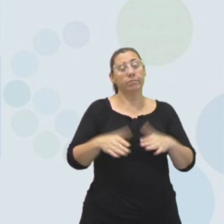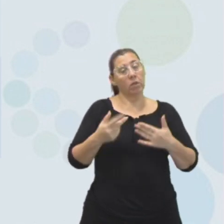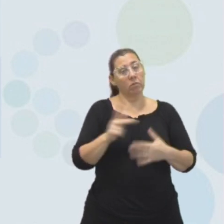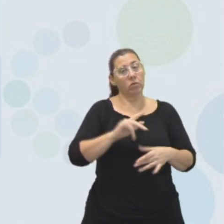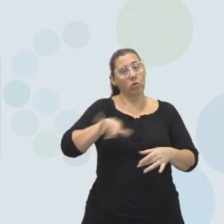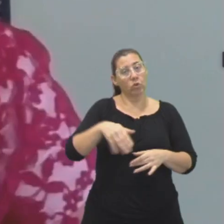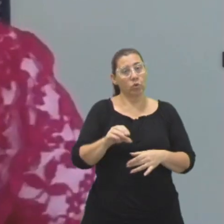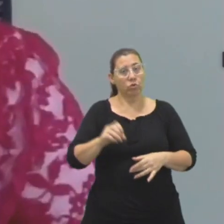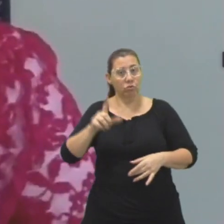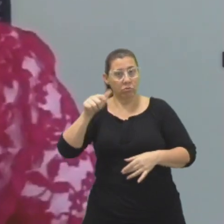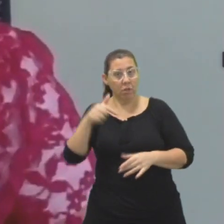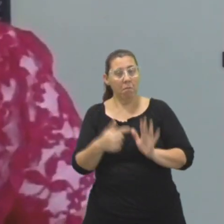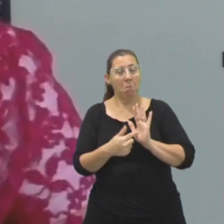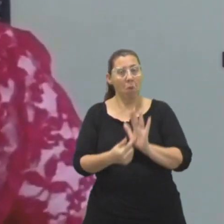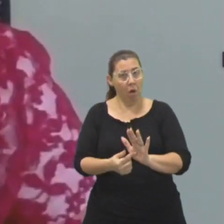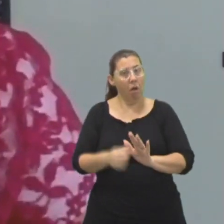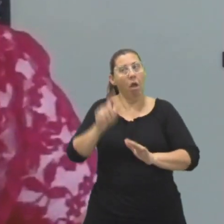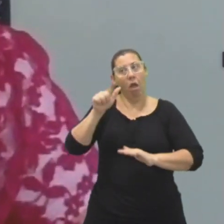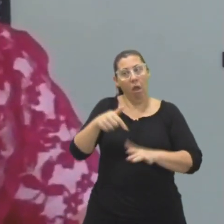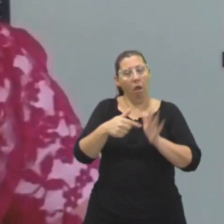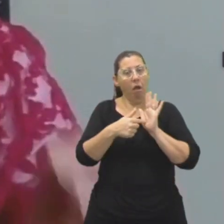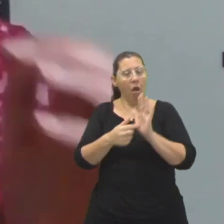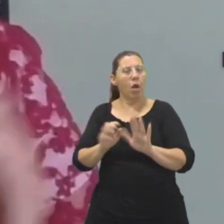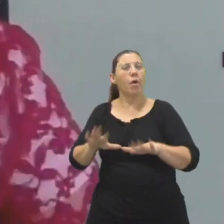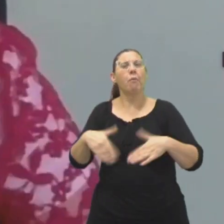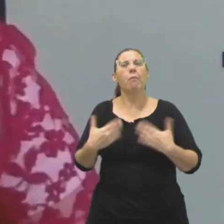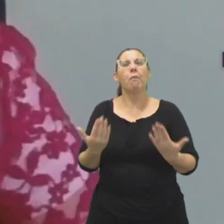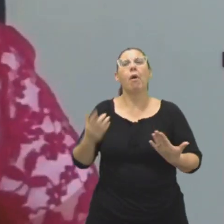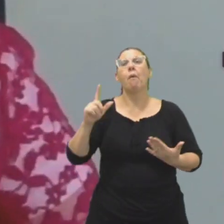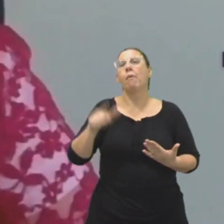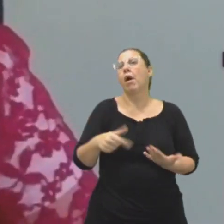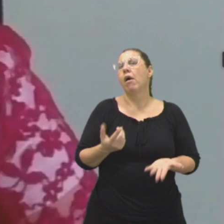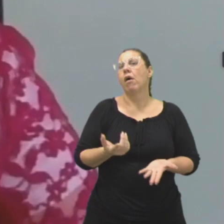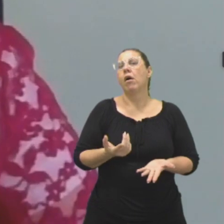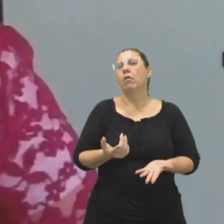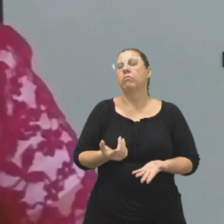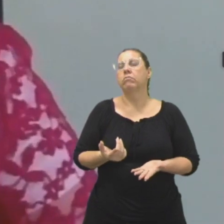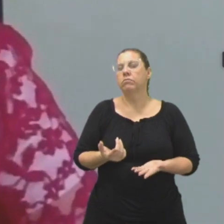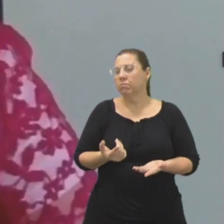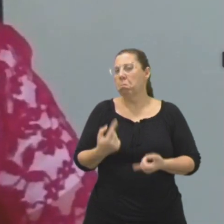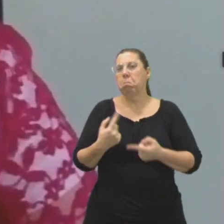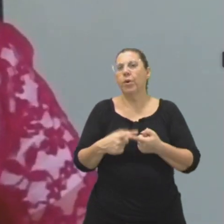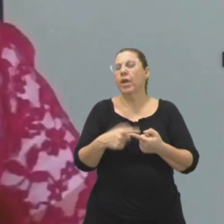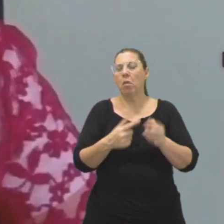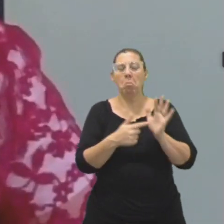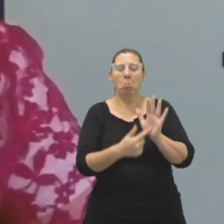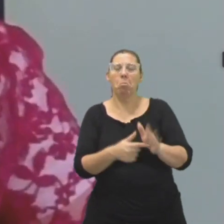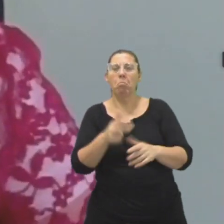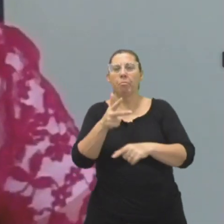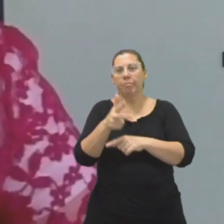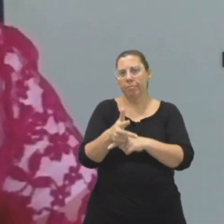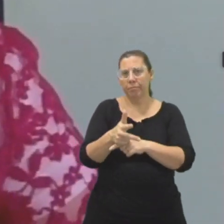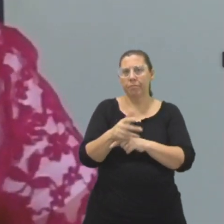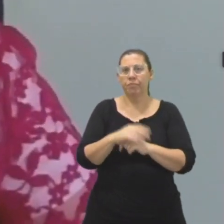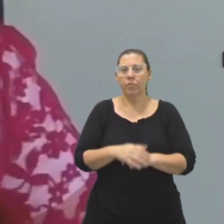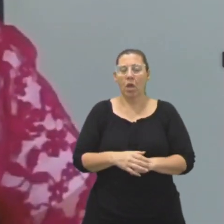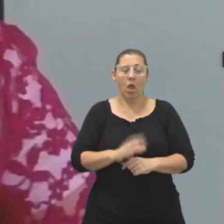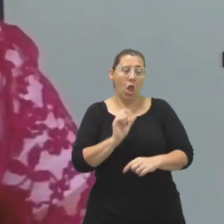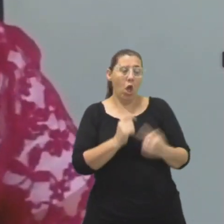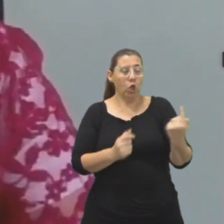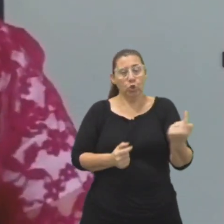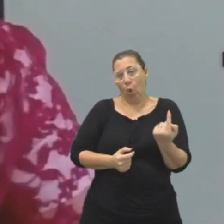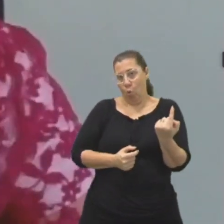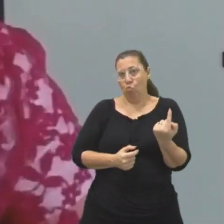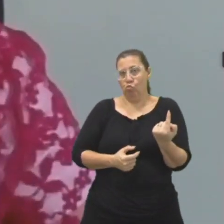ele reforça exatamente isso. Qual é a intencionalidade deste uso de vídeo, né? É apenas um